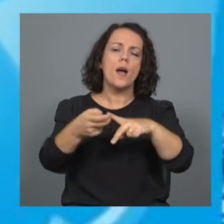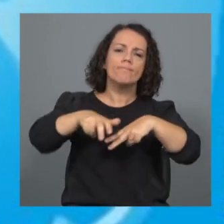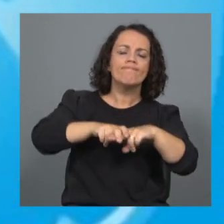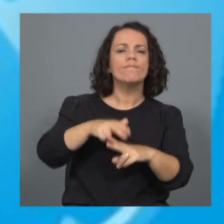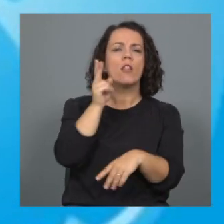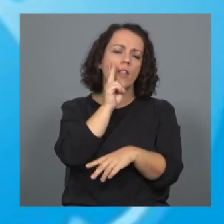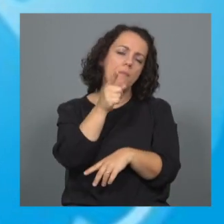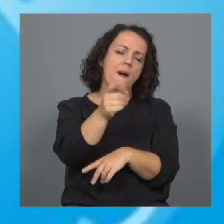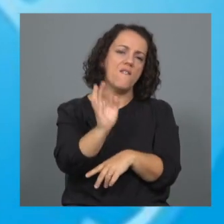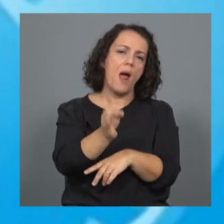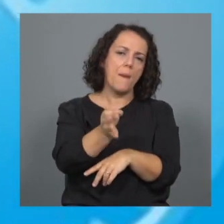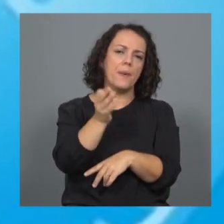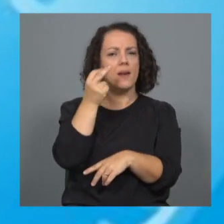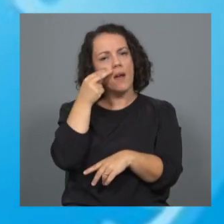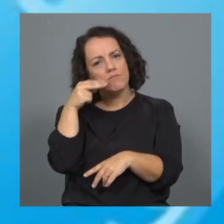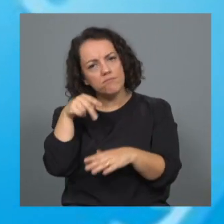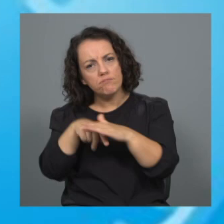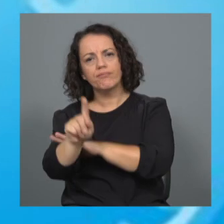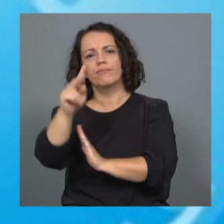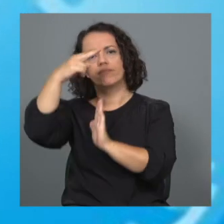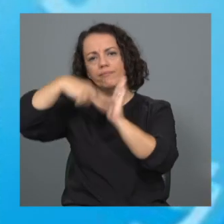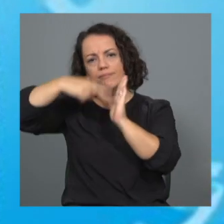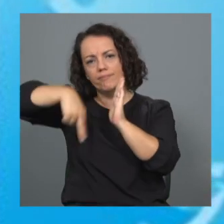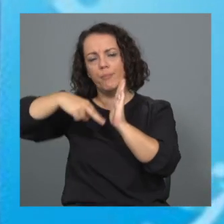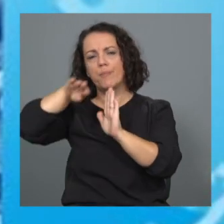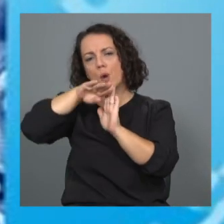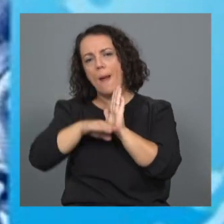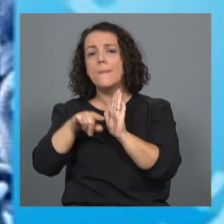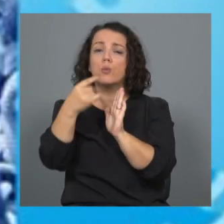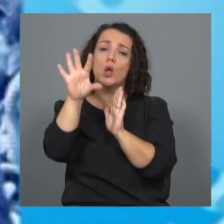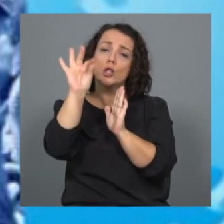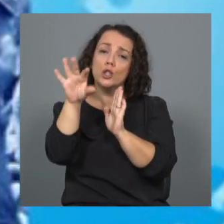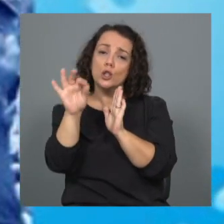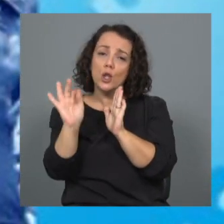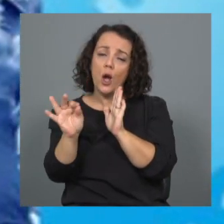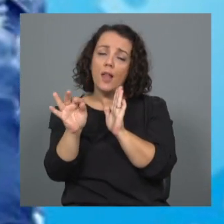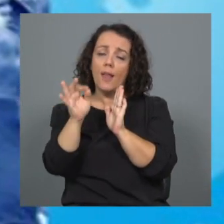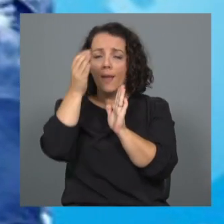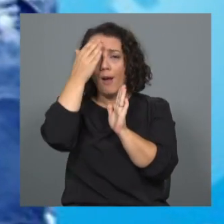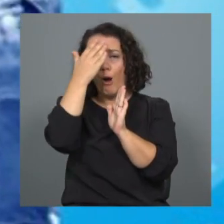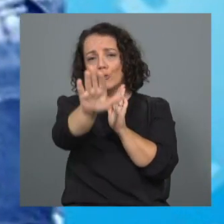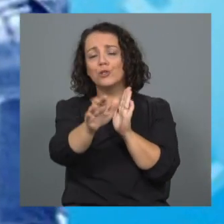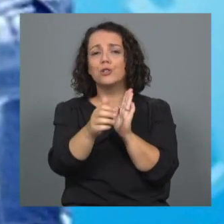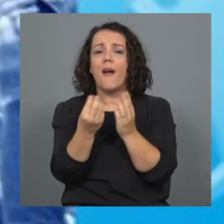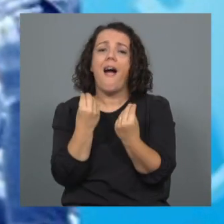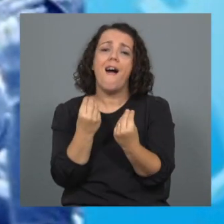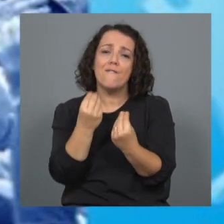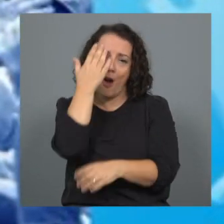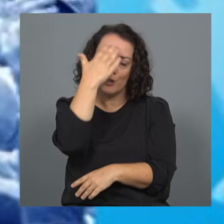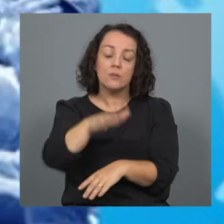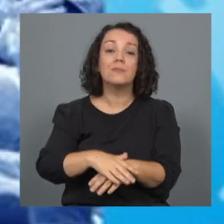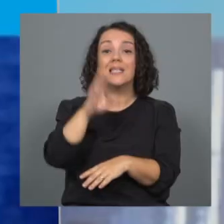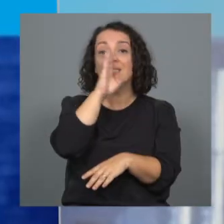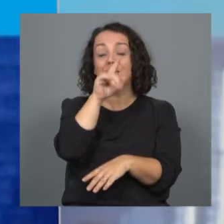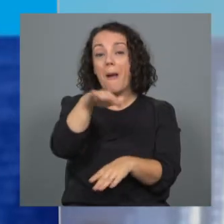irem espreitar o programa e escolherem aqueles eventos que lhes possam atrair mais. E se não participarem